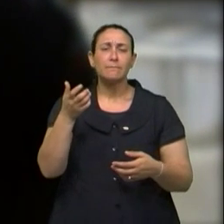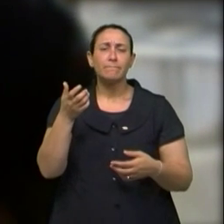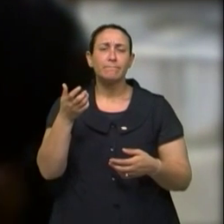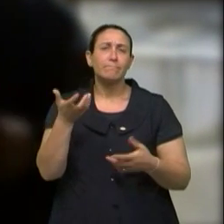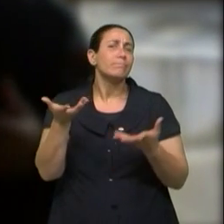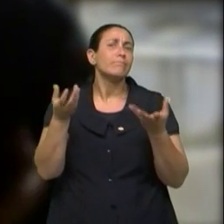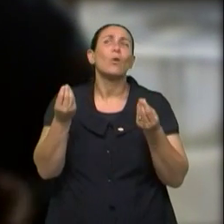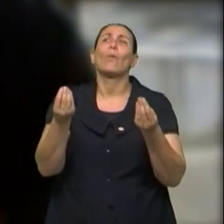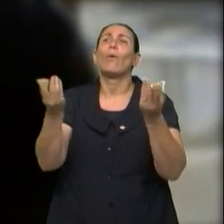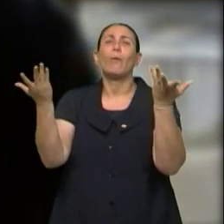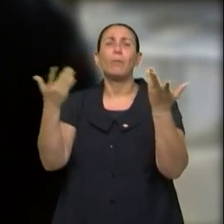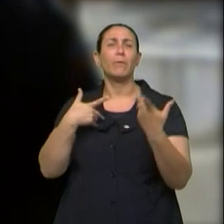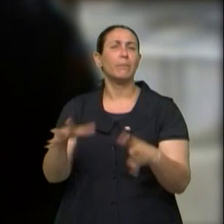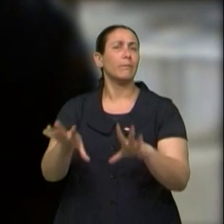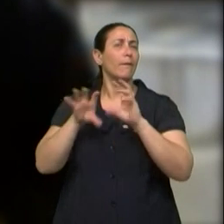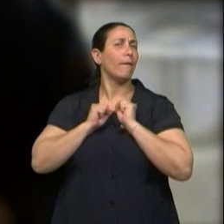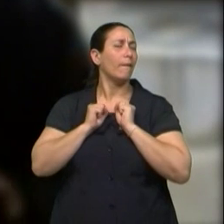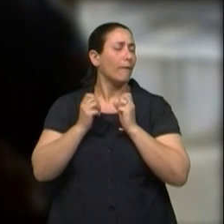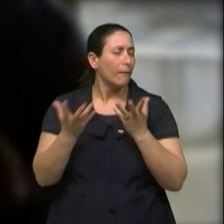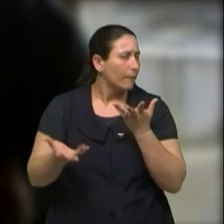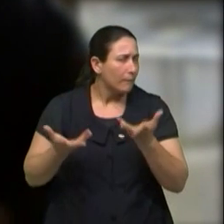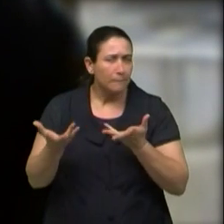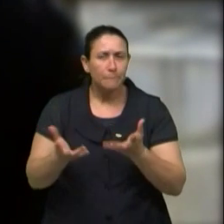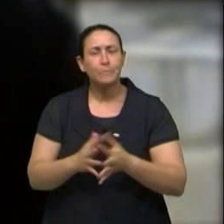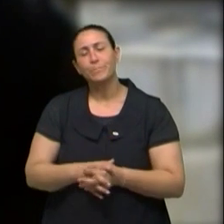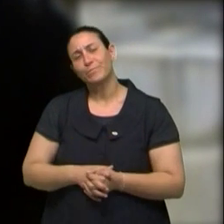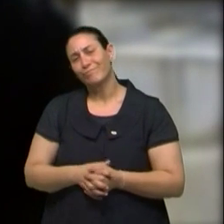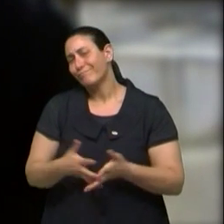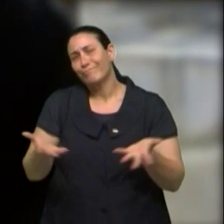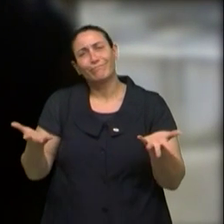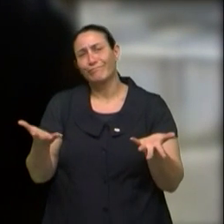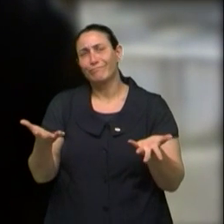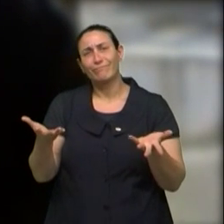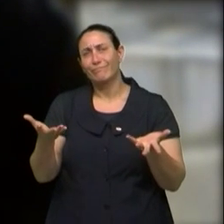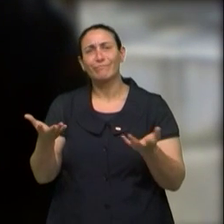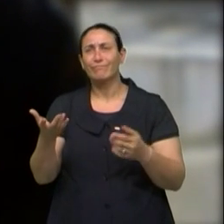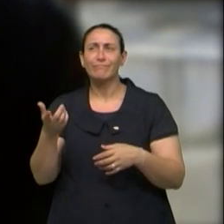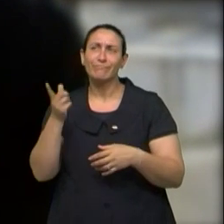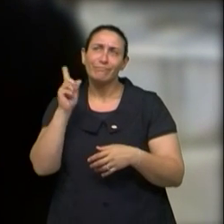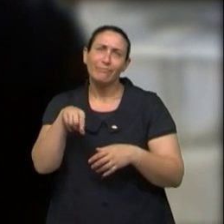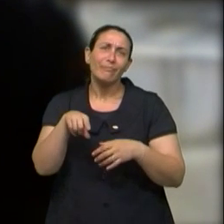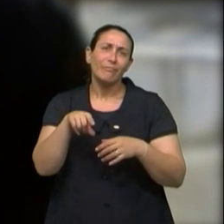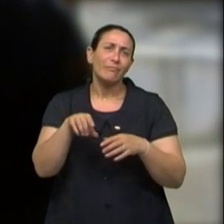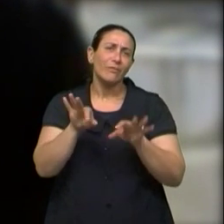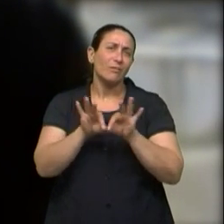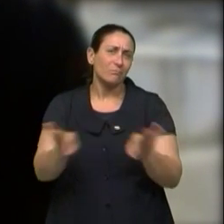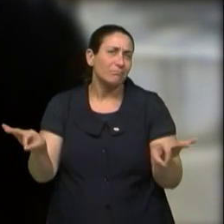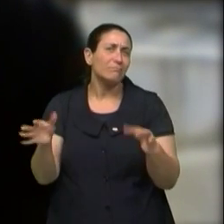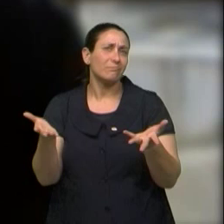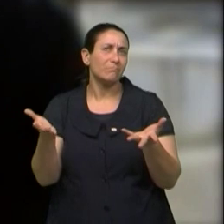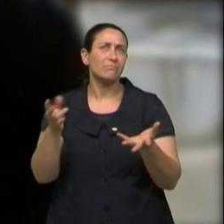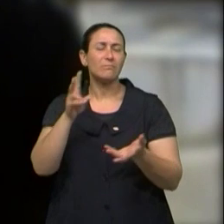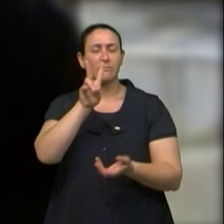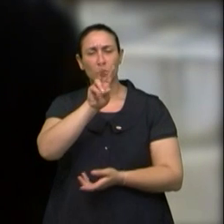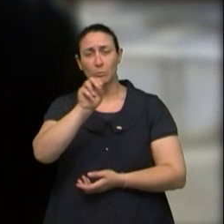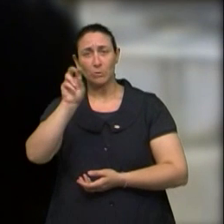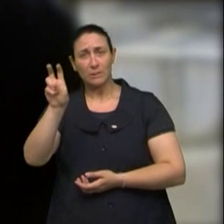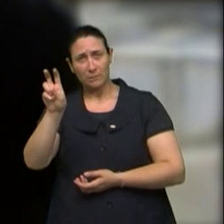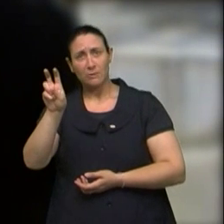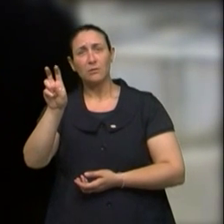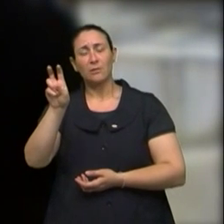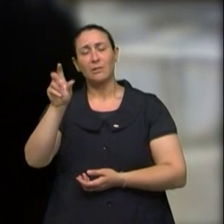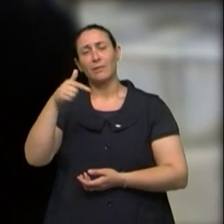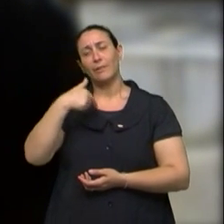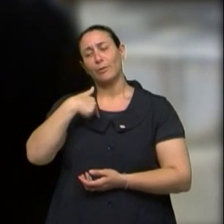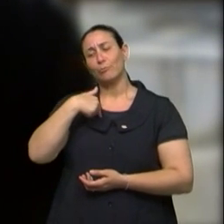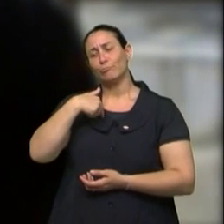Como foi pegar isso aí, aquela discriminação normal que acontece. Em 2005, baixei de novo